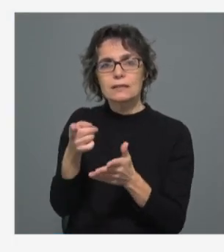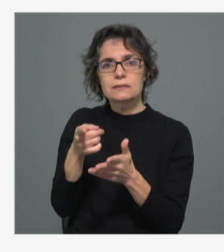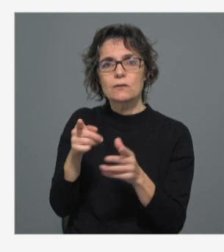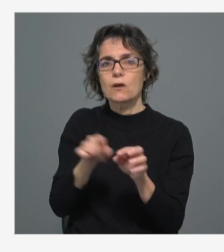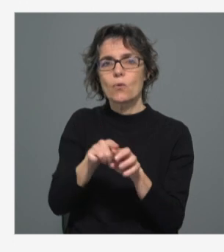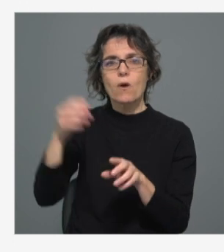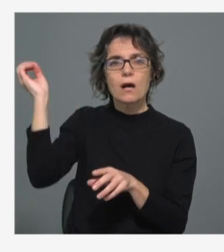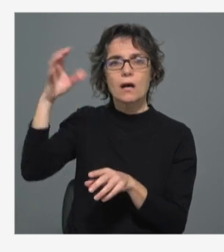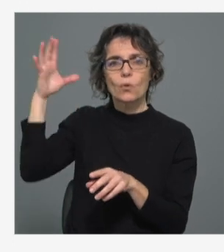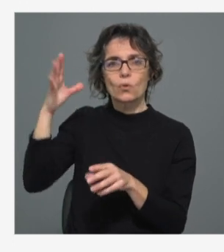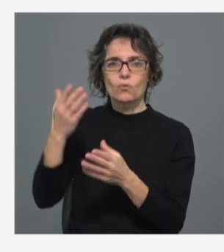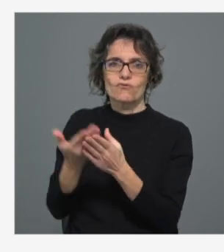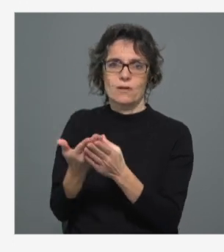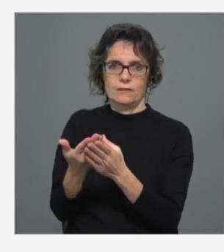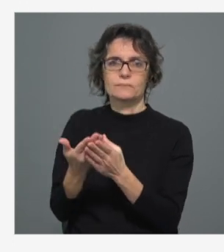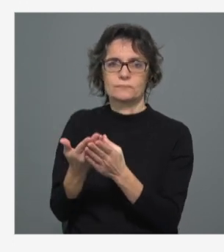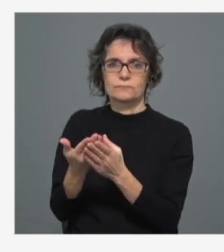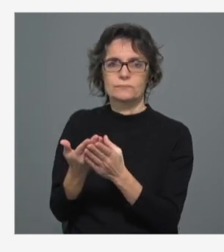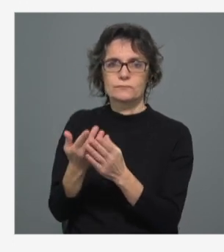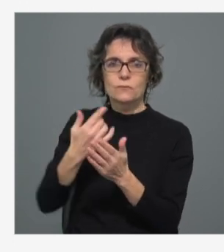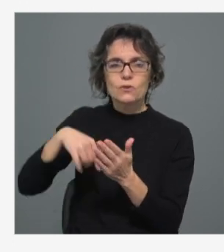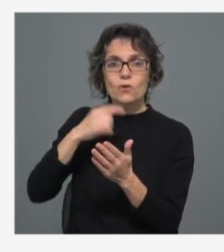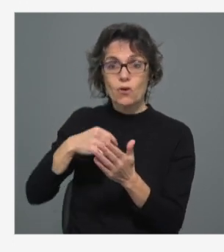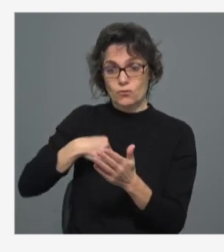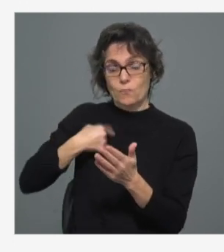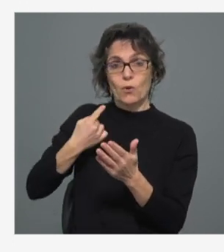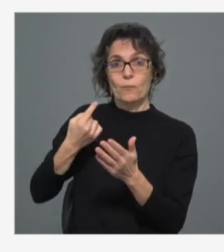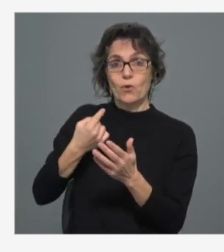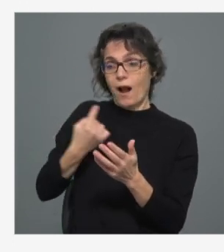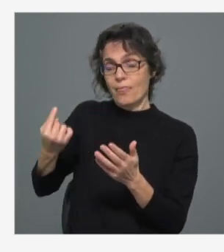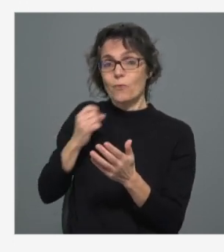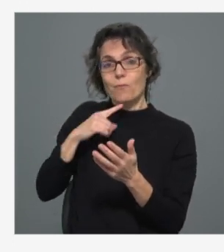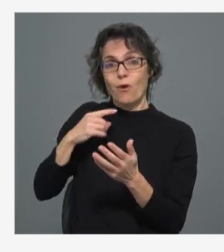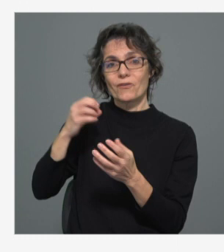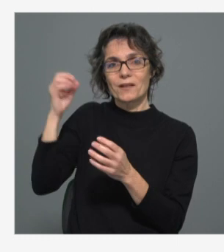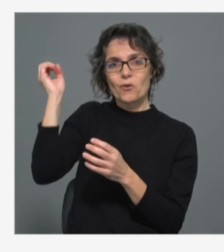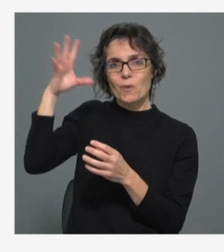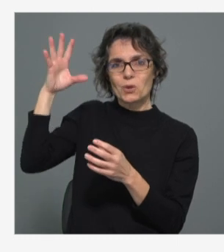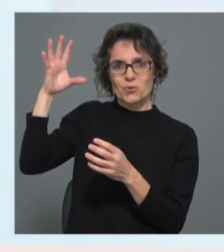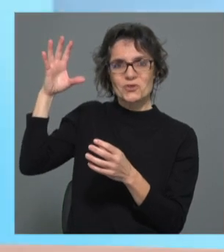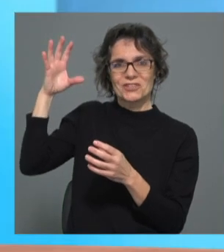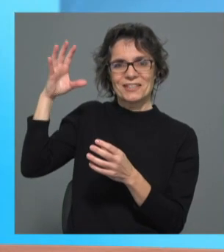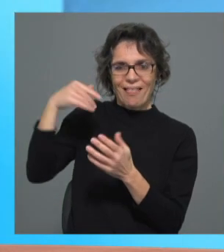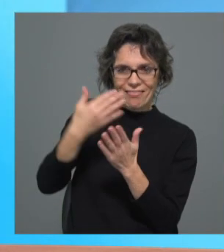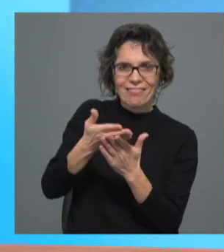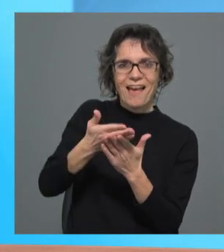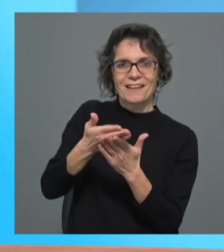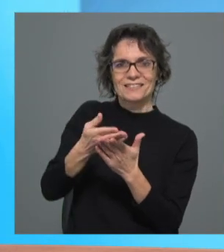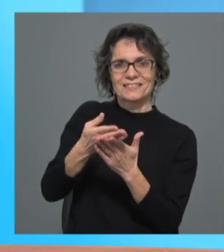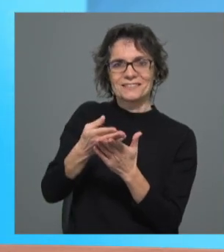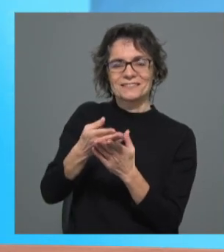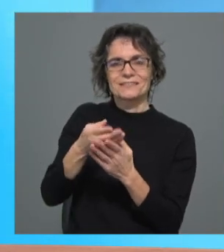luz na medida em que fazemos boas obras. Isso é muito interessante.